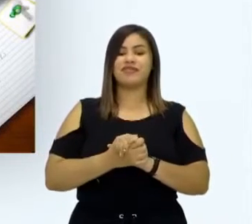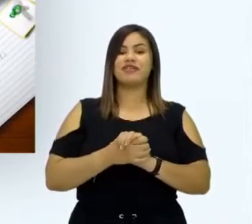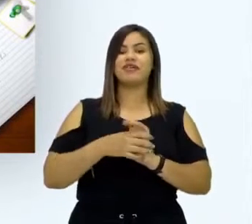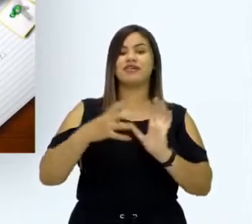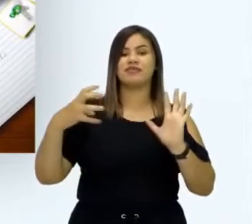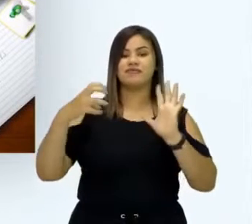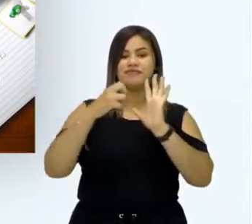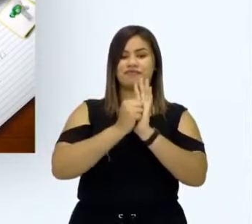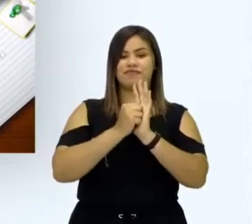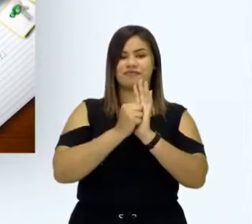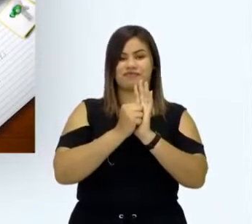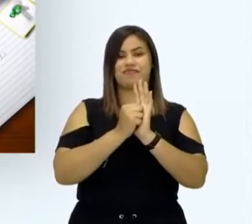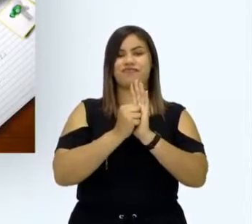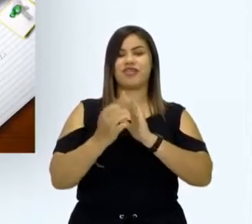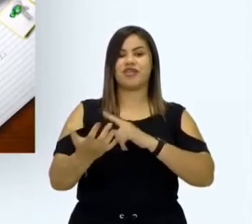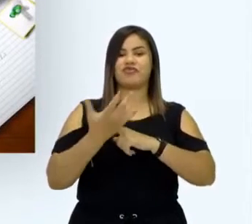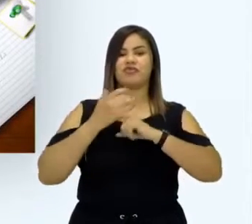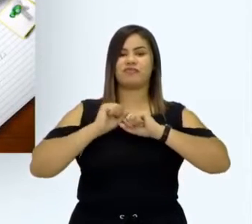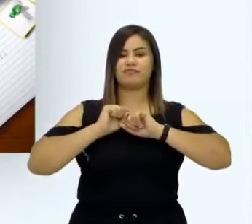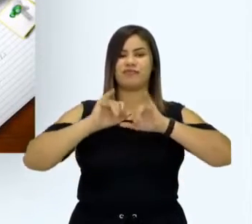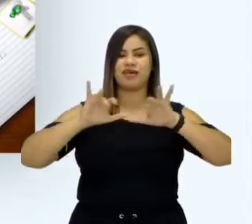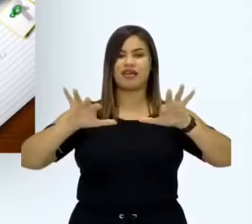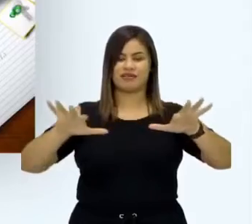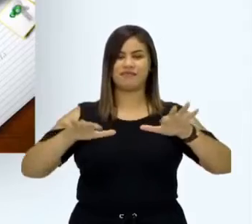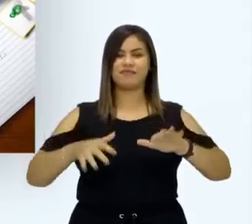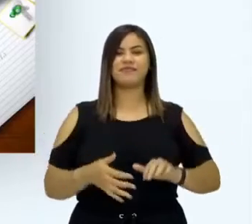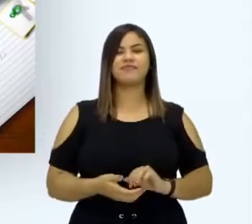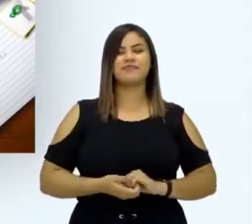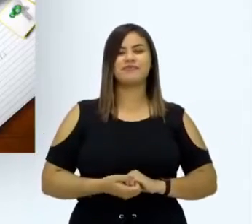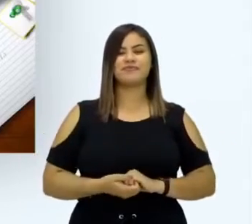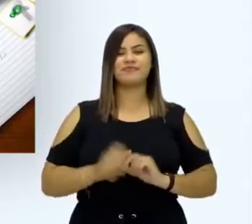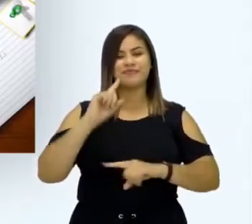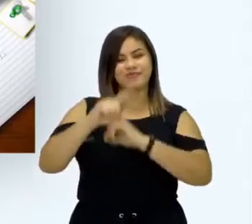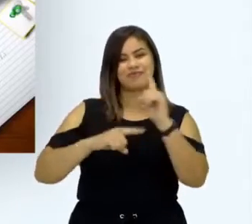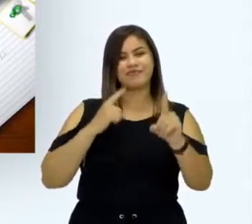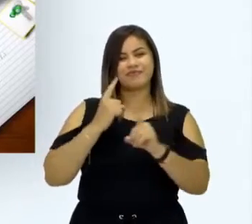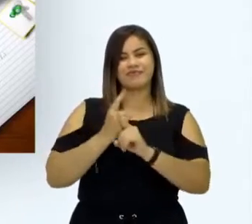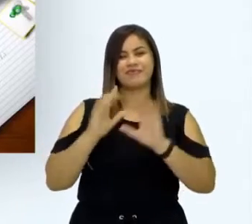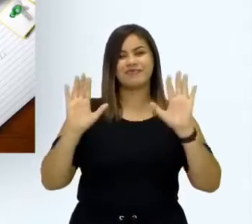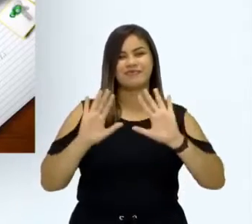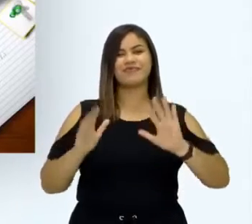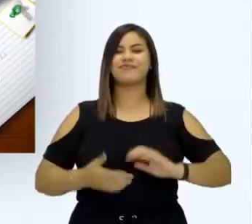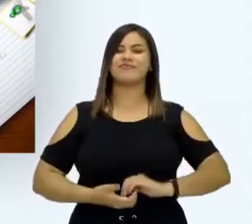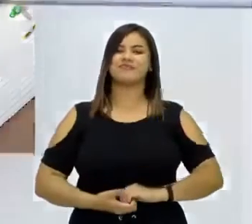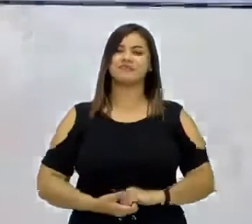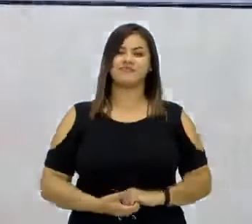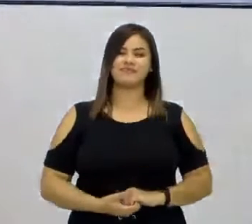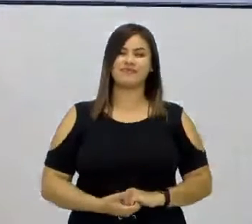de assinar nosso canal e nos ajudar a disseminar informação pelo país. Até a próxima!